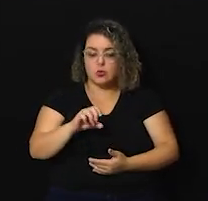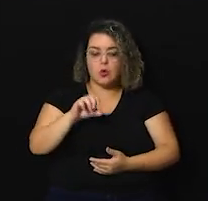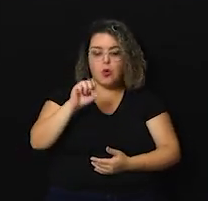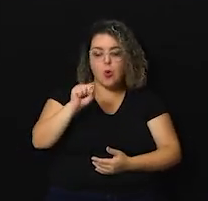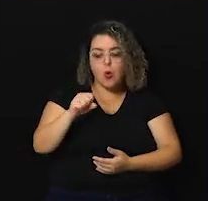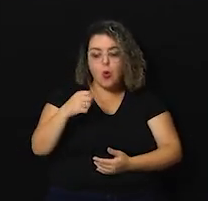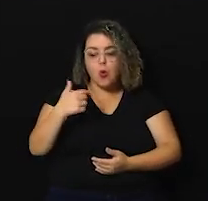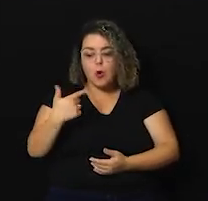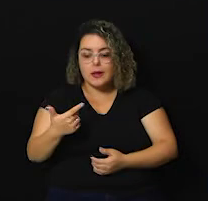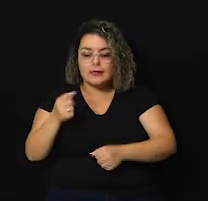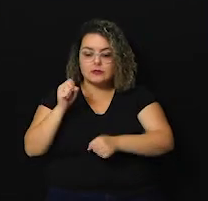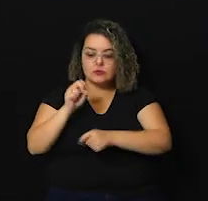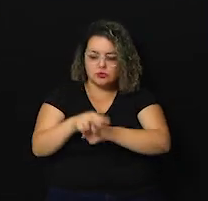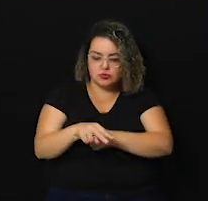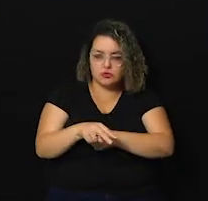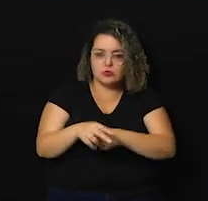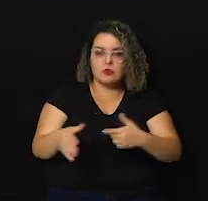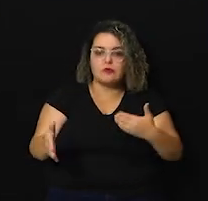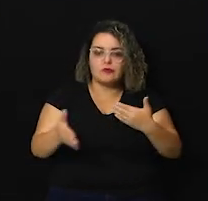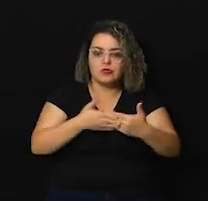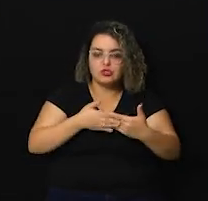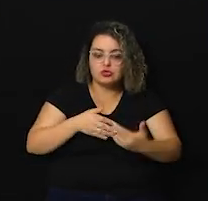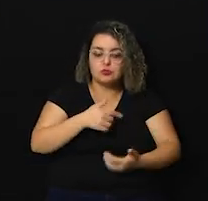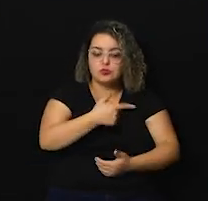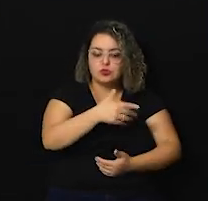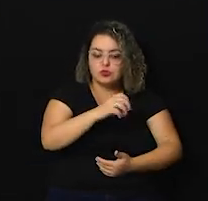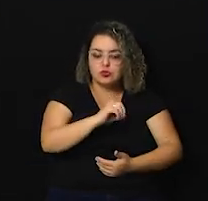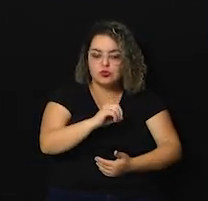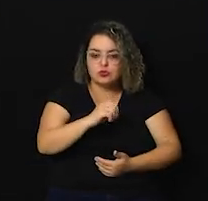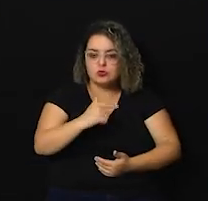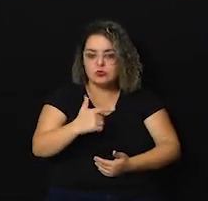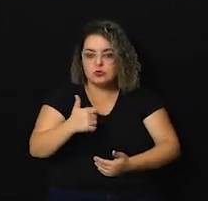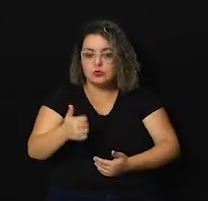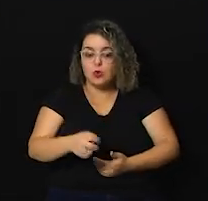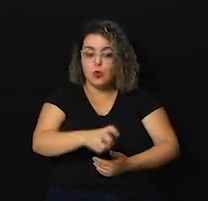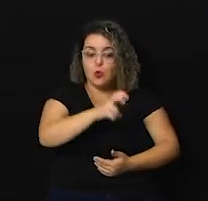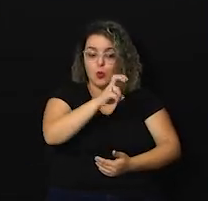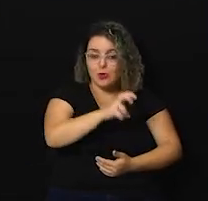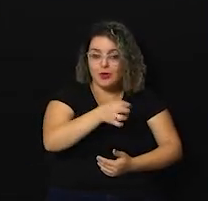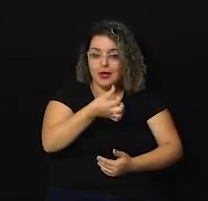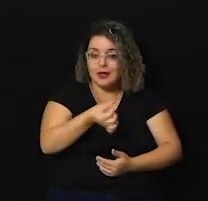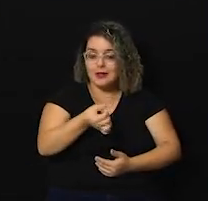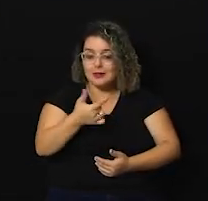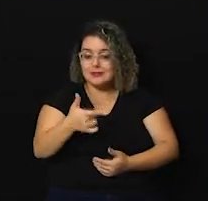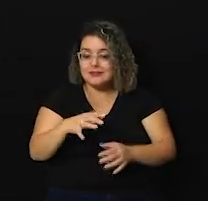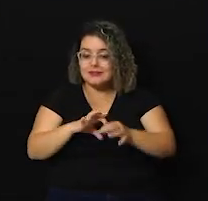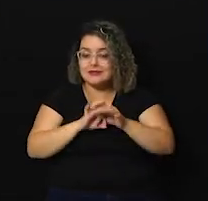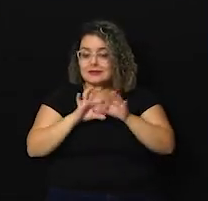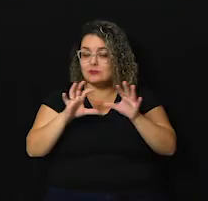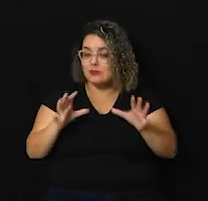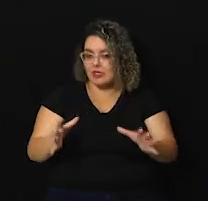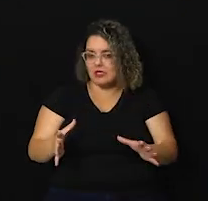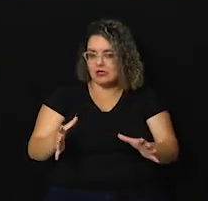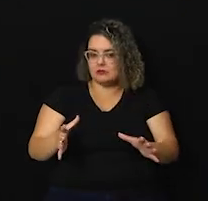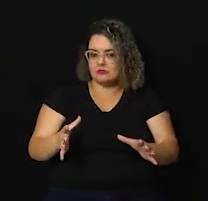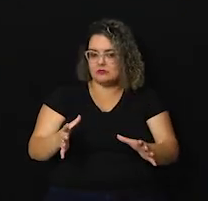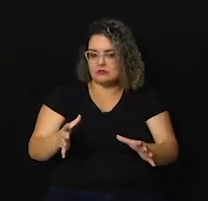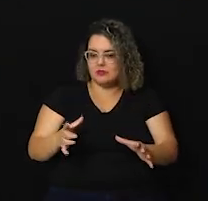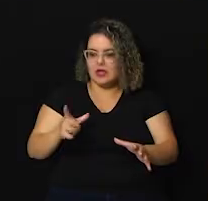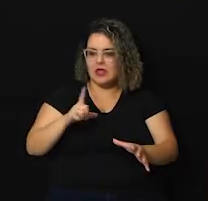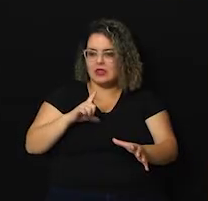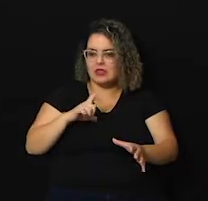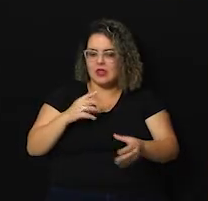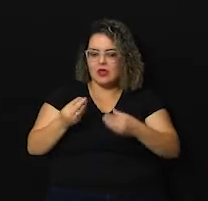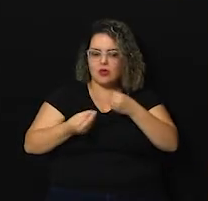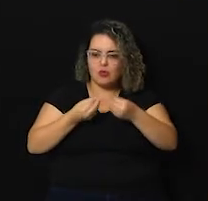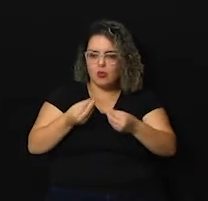82 pesticidas e fechamos aí 2021 com 562 autorizados. Há como